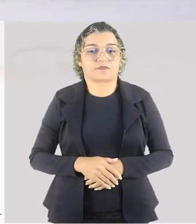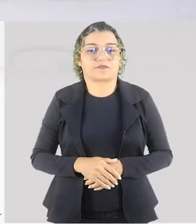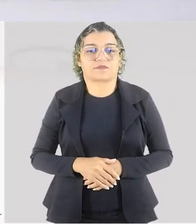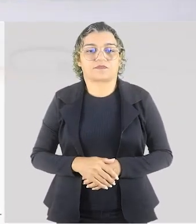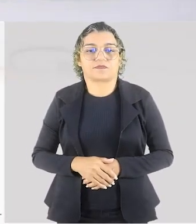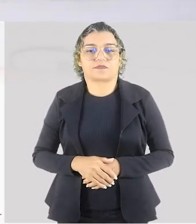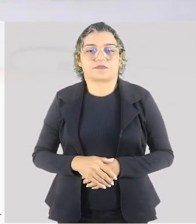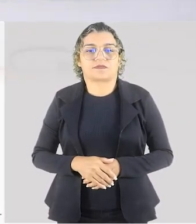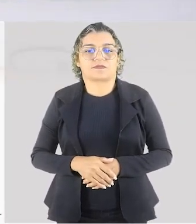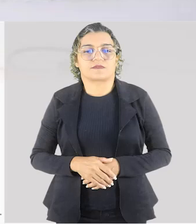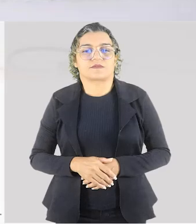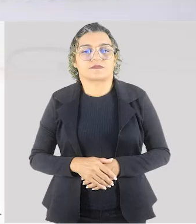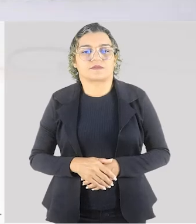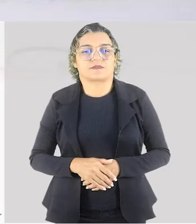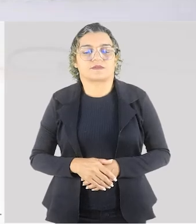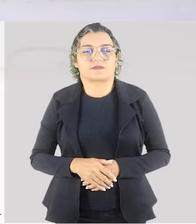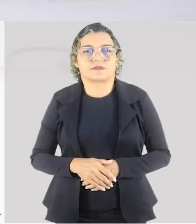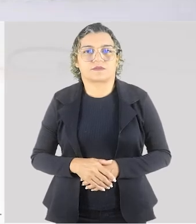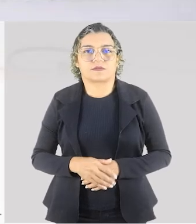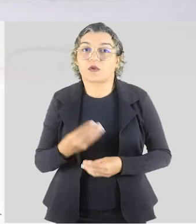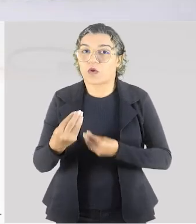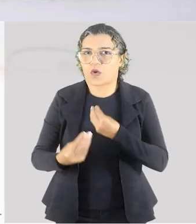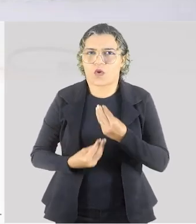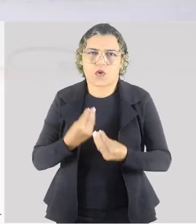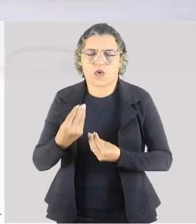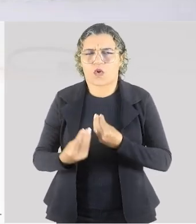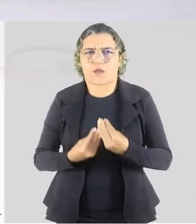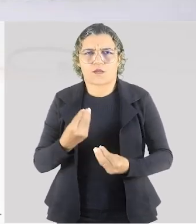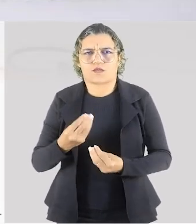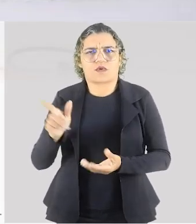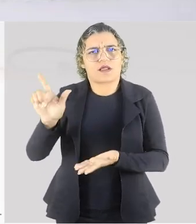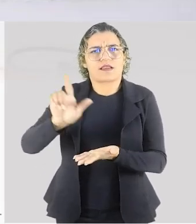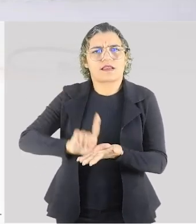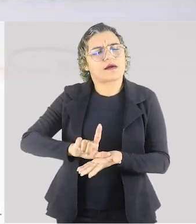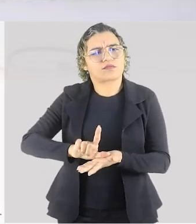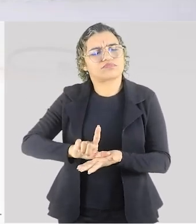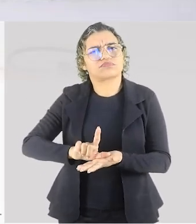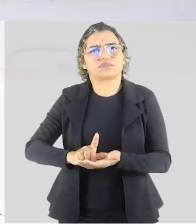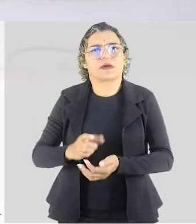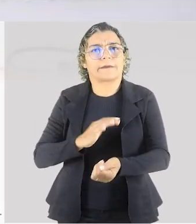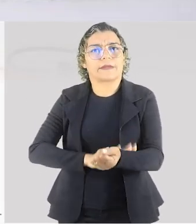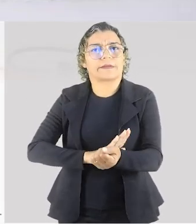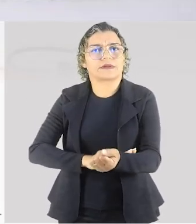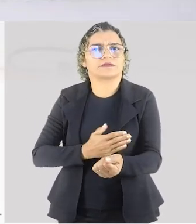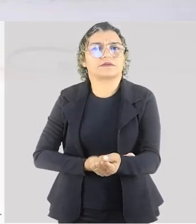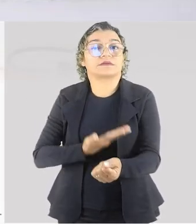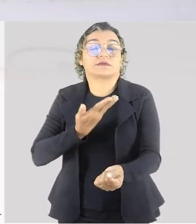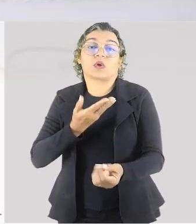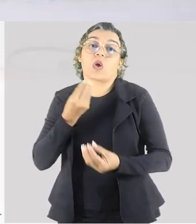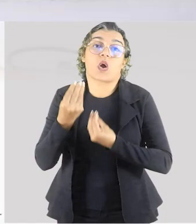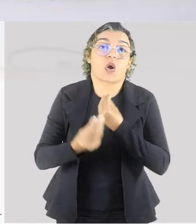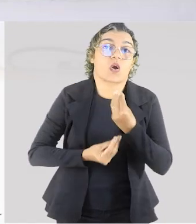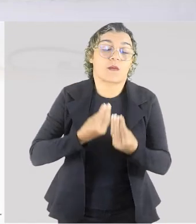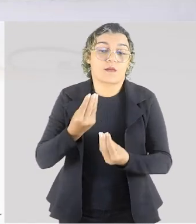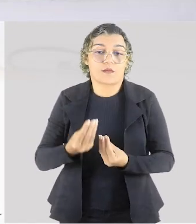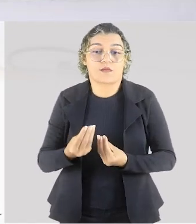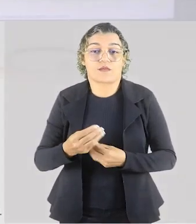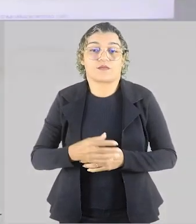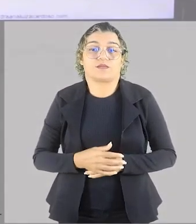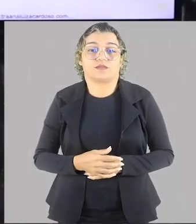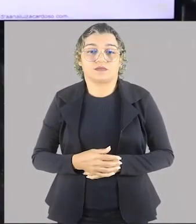certo? Como que a gente diagnostica uma pressão arterial alterada para